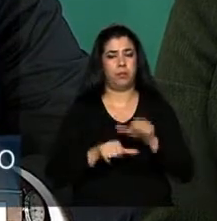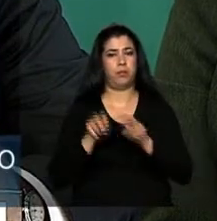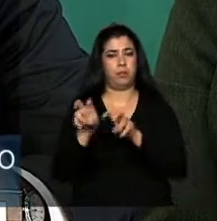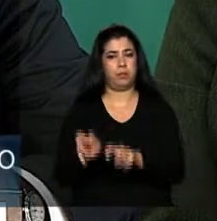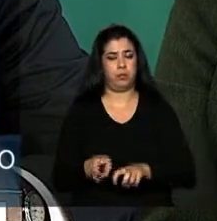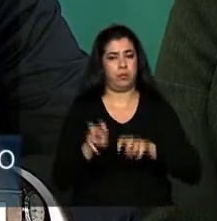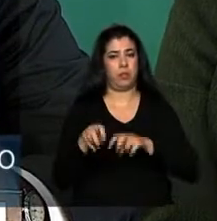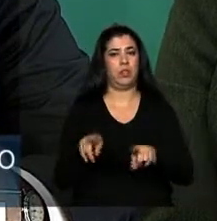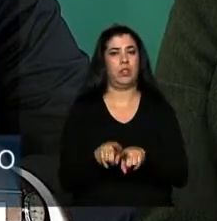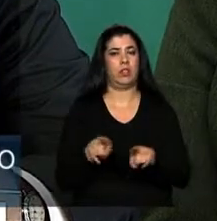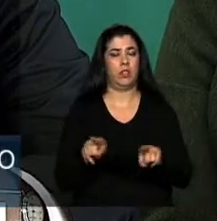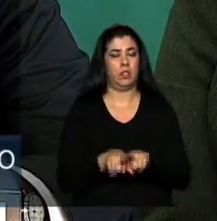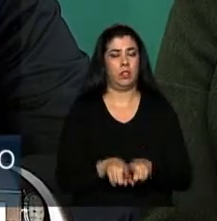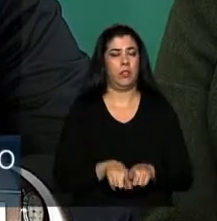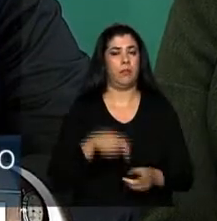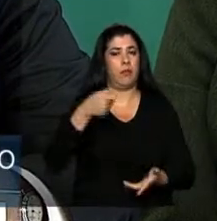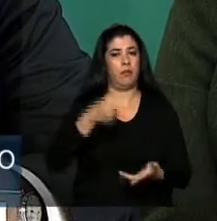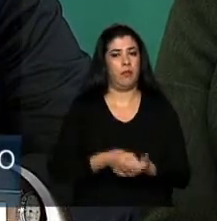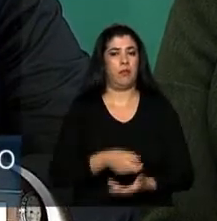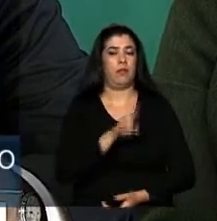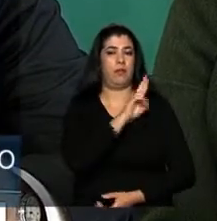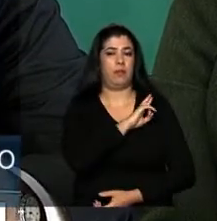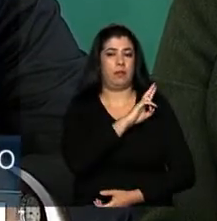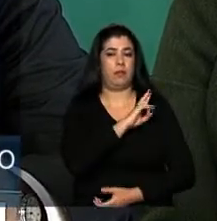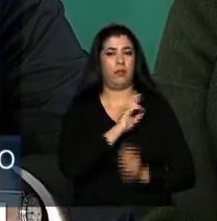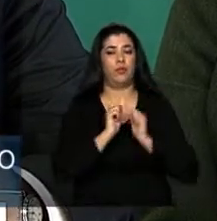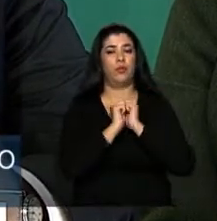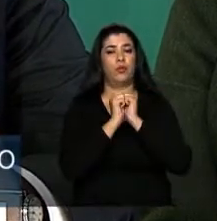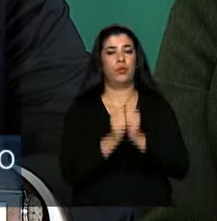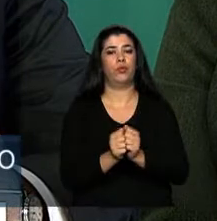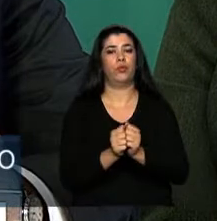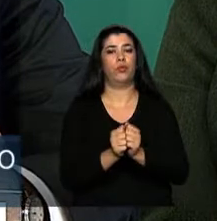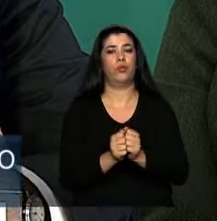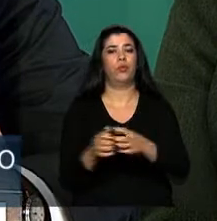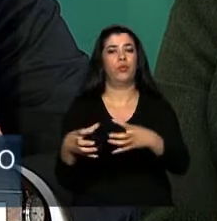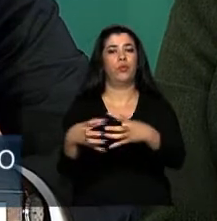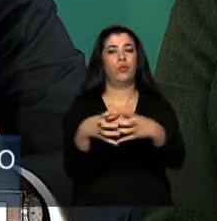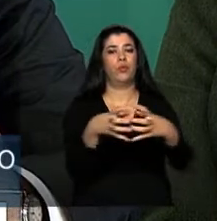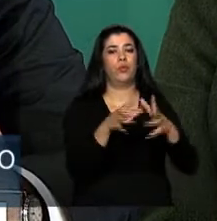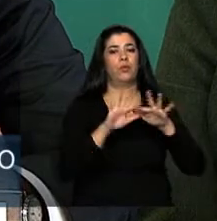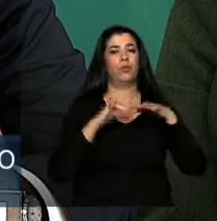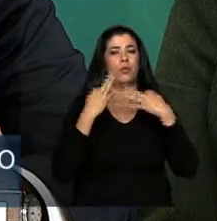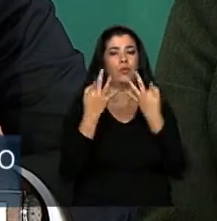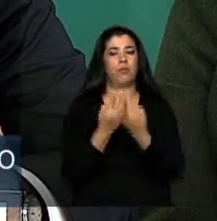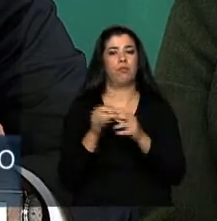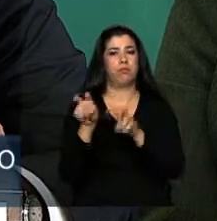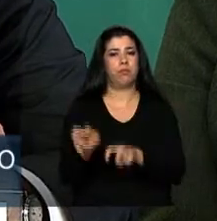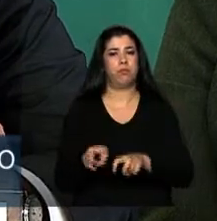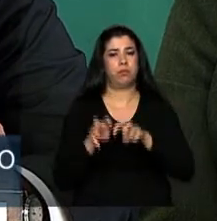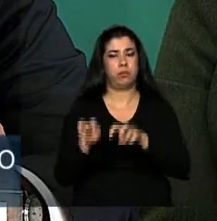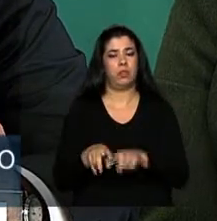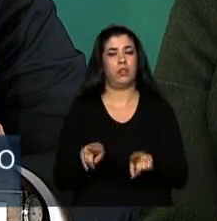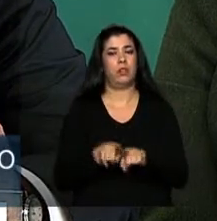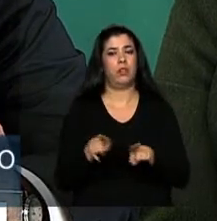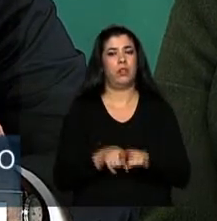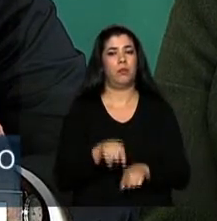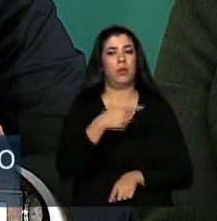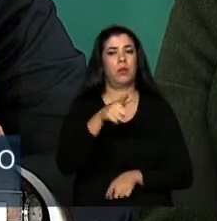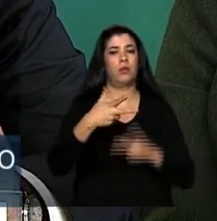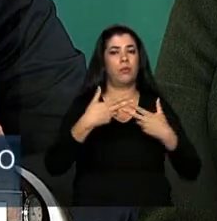o seu compromisso com a agricultura familiar, colocando três aspectos que são importantes para